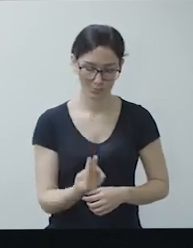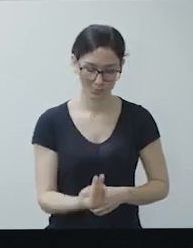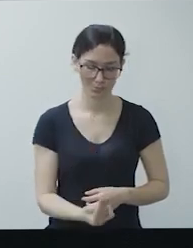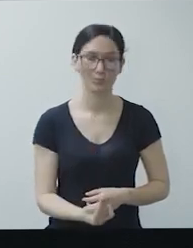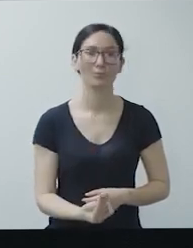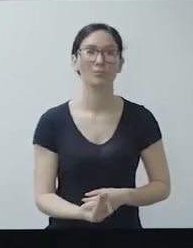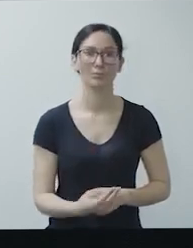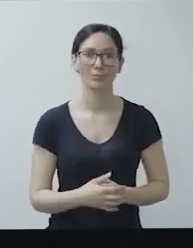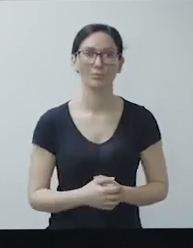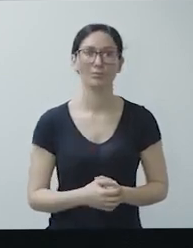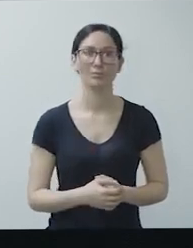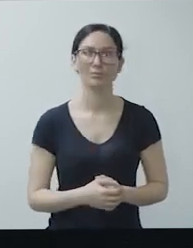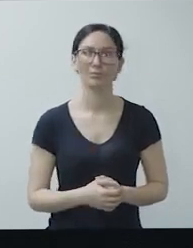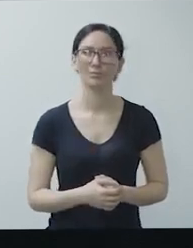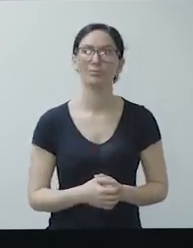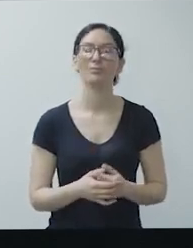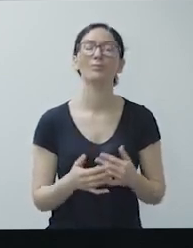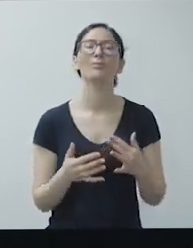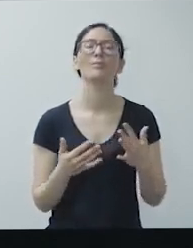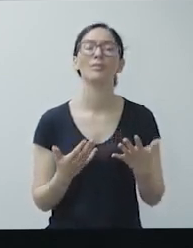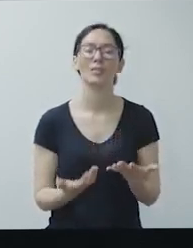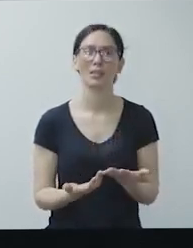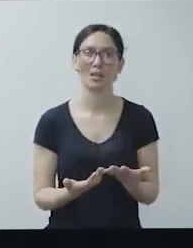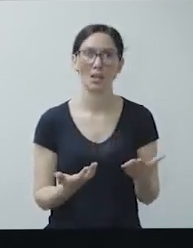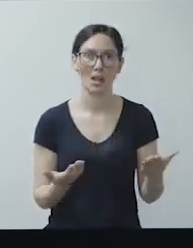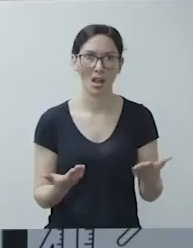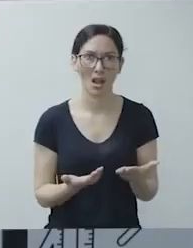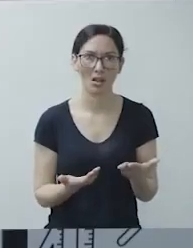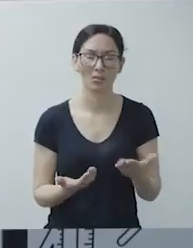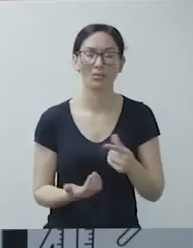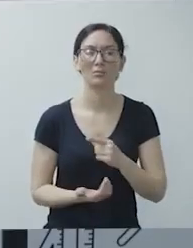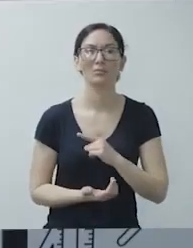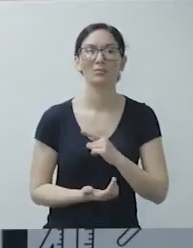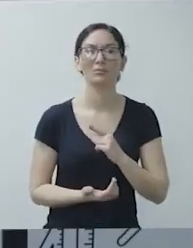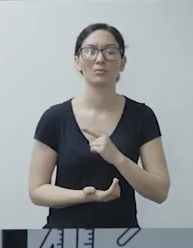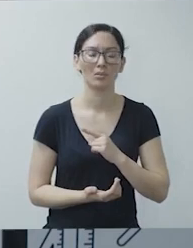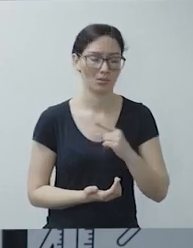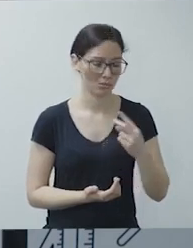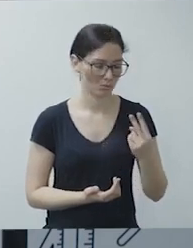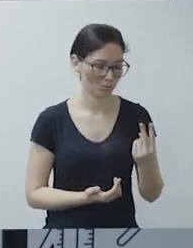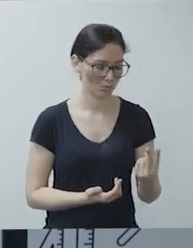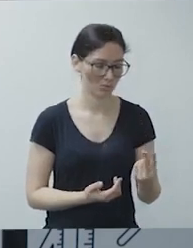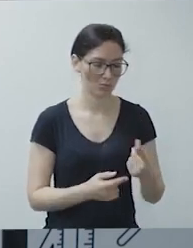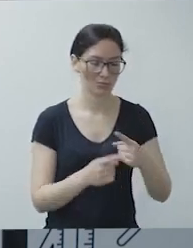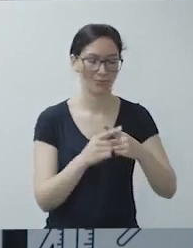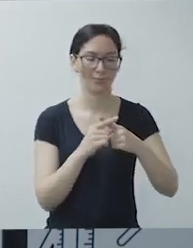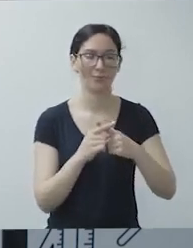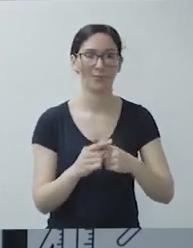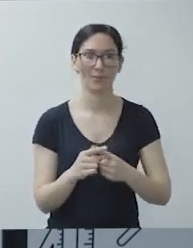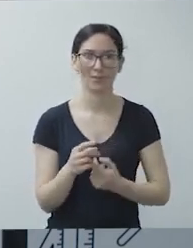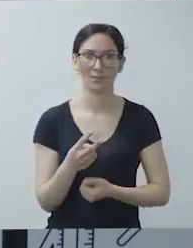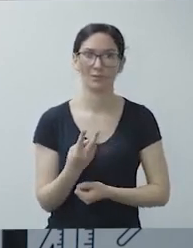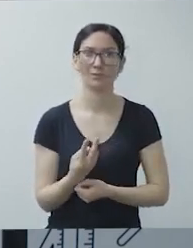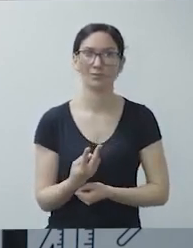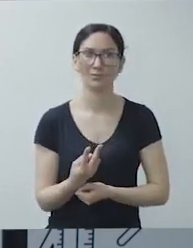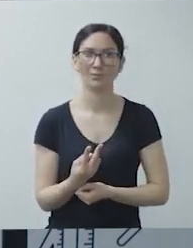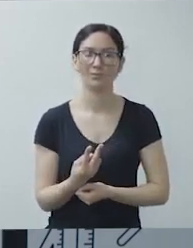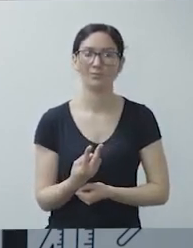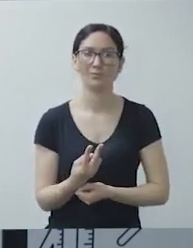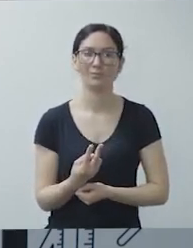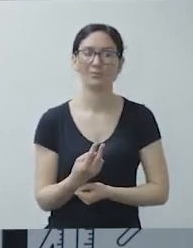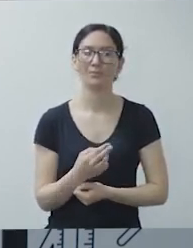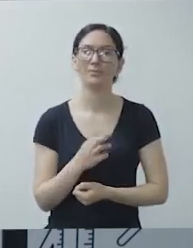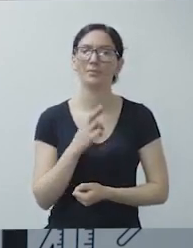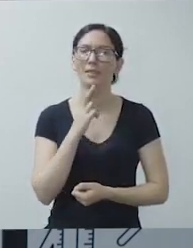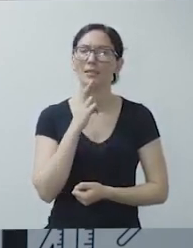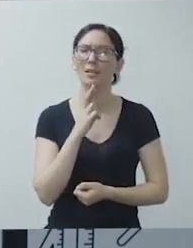2. Então, o que eu faço? Quando eu tenho 2 vezes 2,